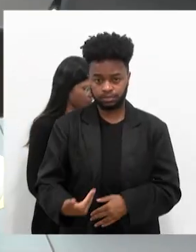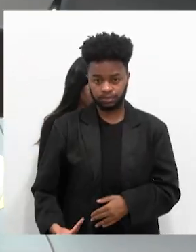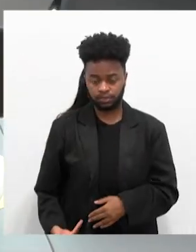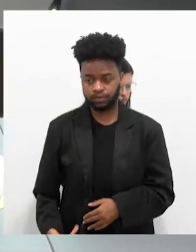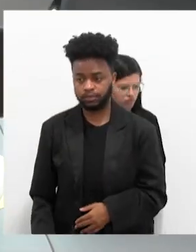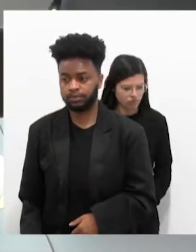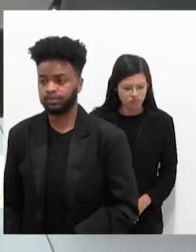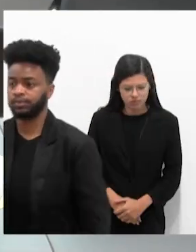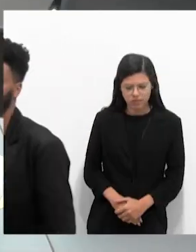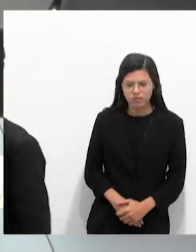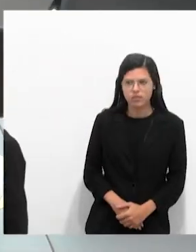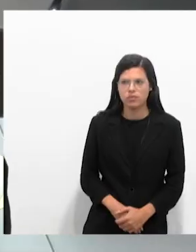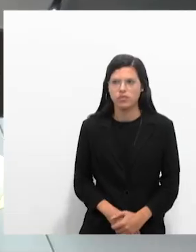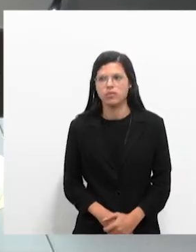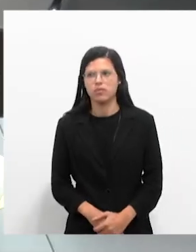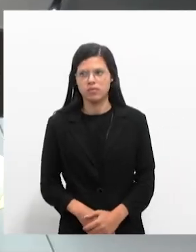realizada,